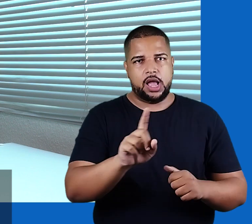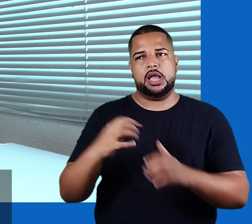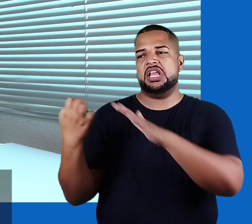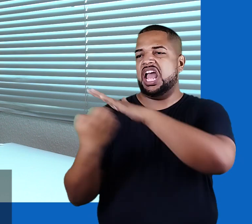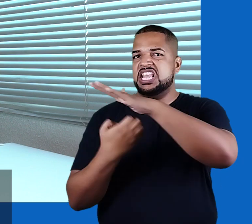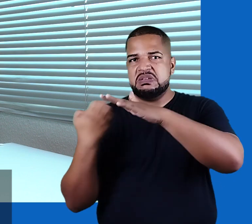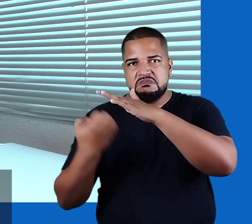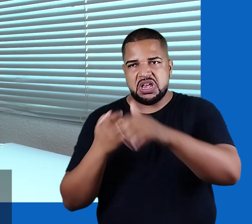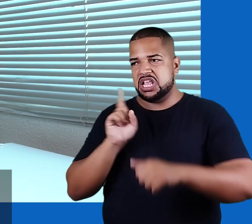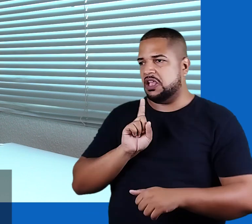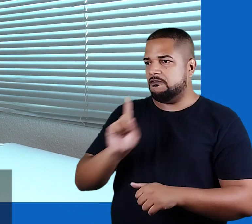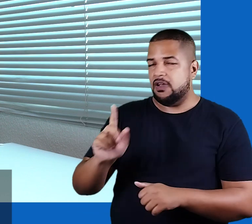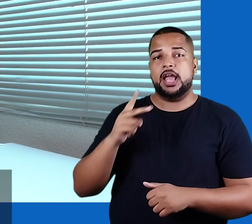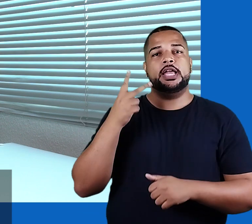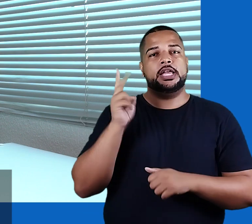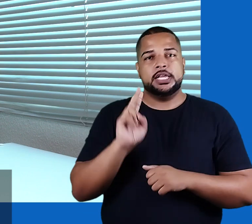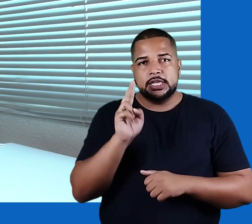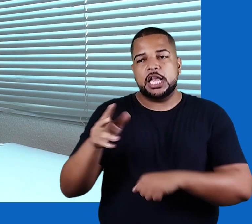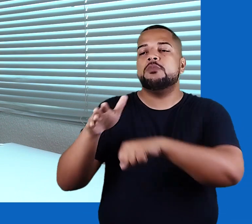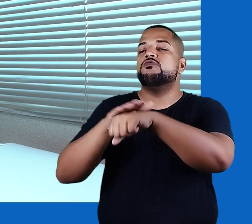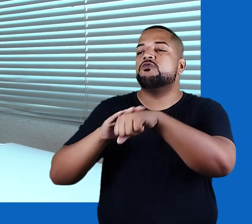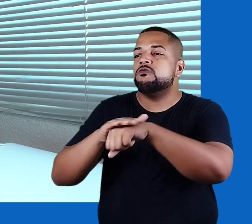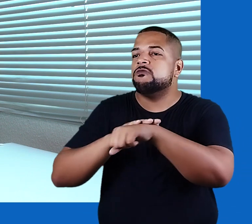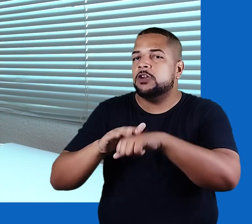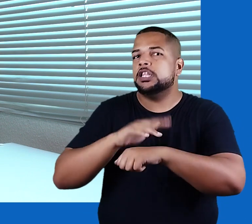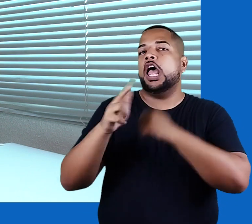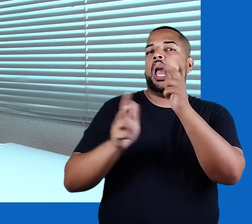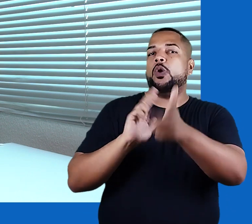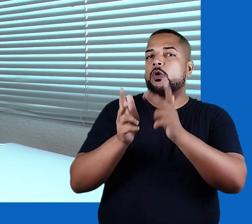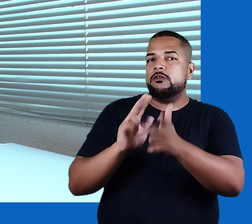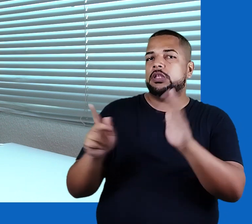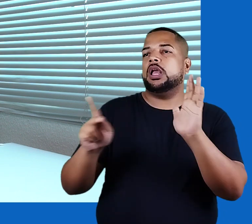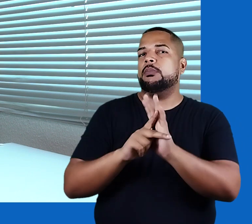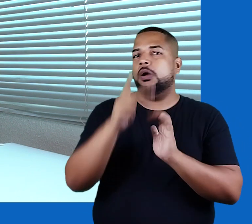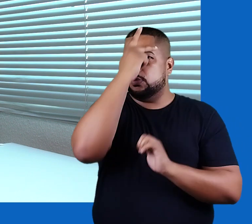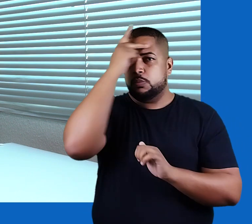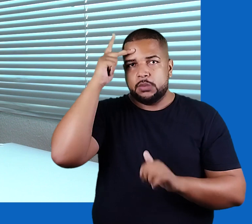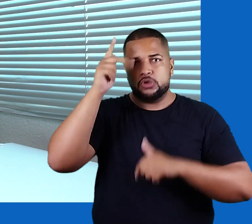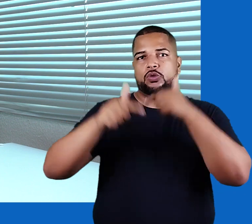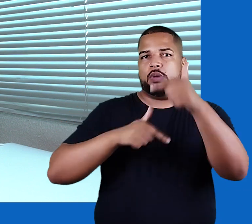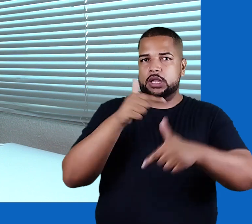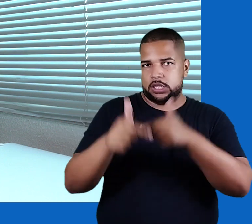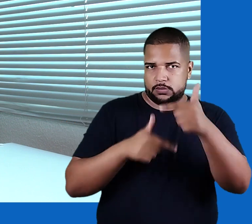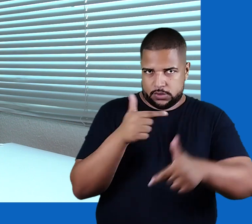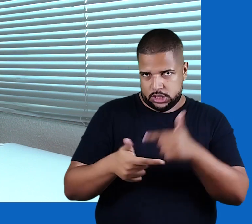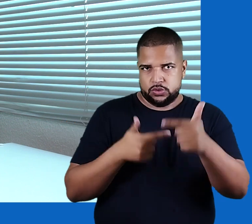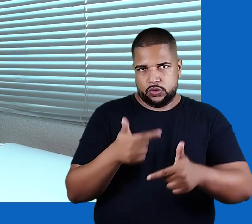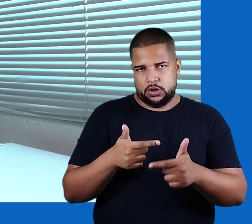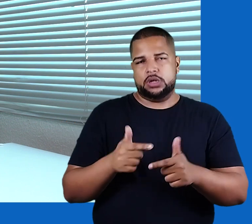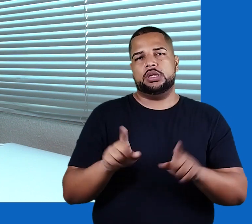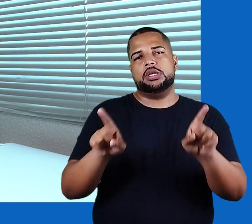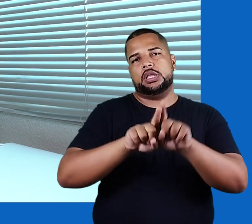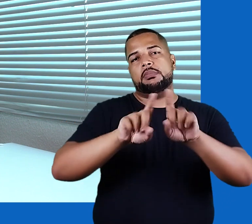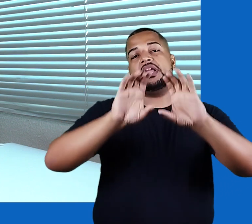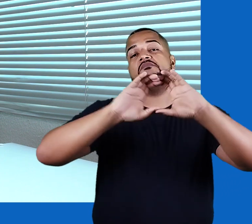no setor de carga, que é o pessoal de caminhão, sempre conversando com eles. E a gente faz assembleias regulares, para